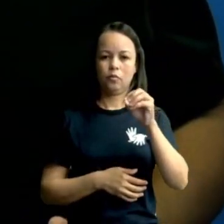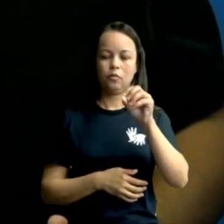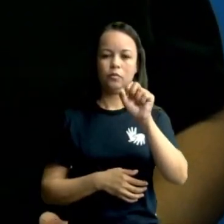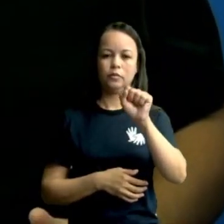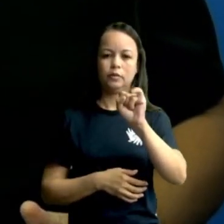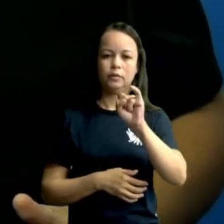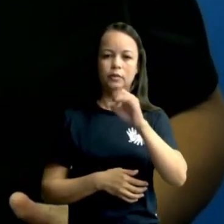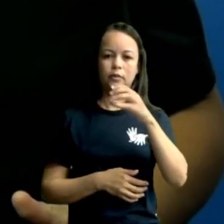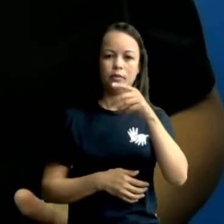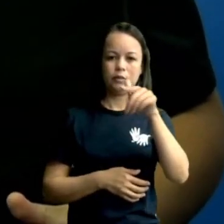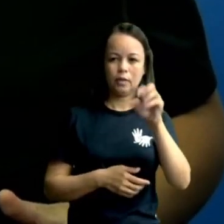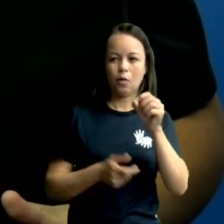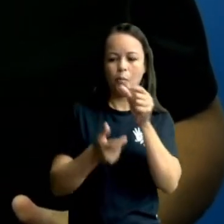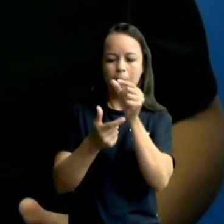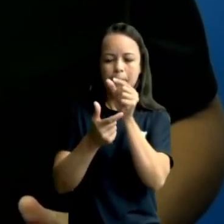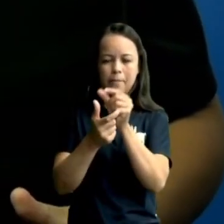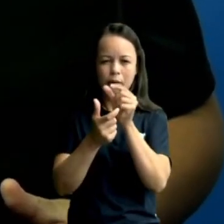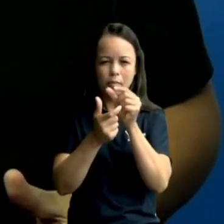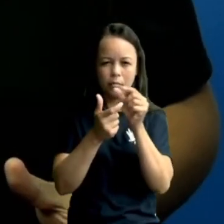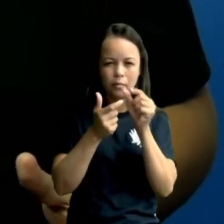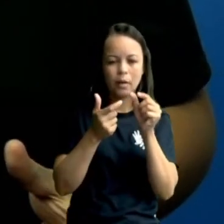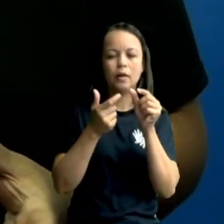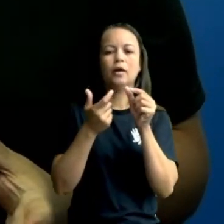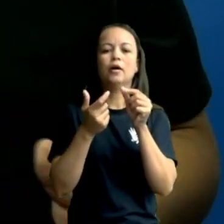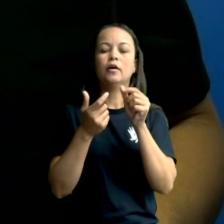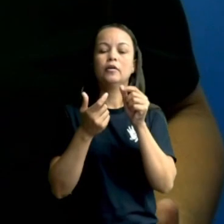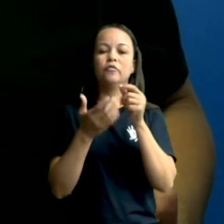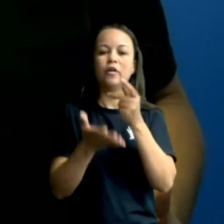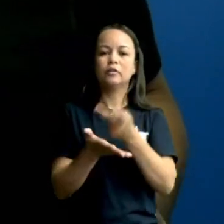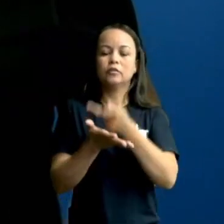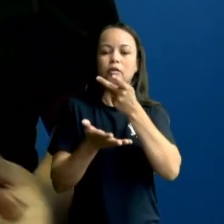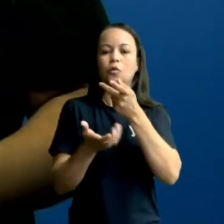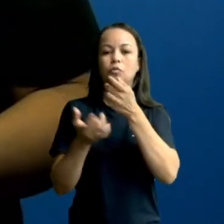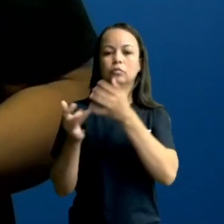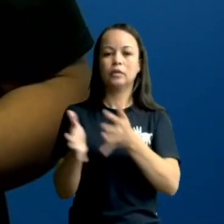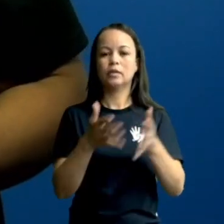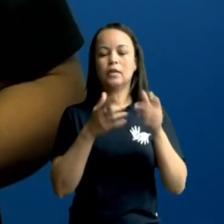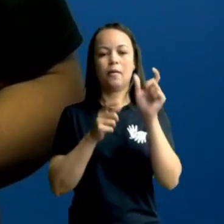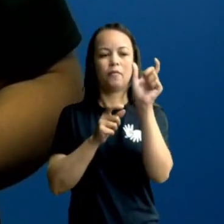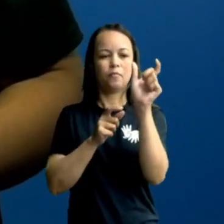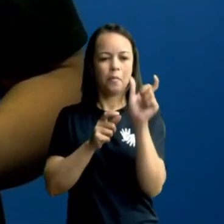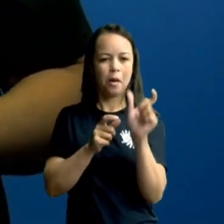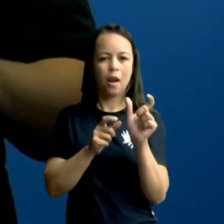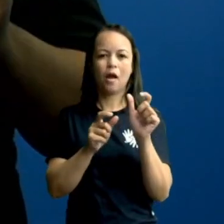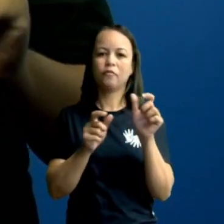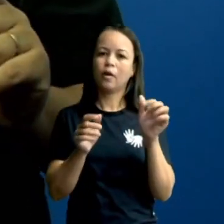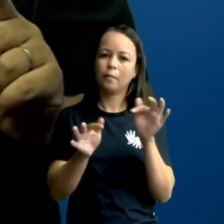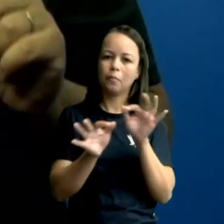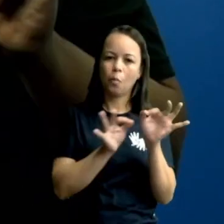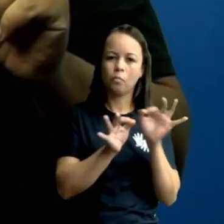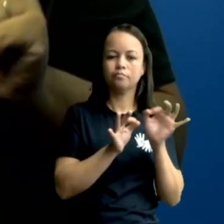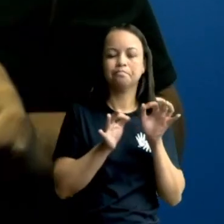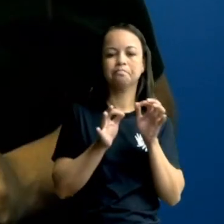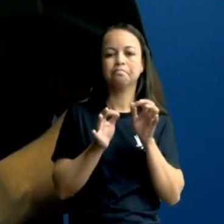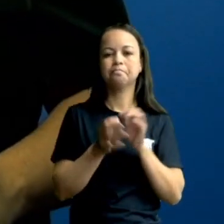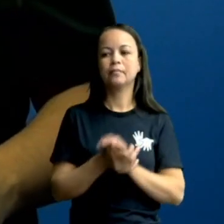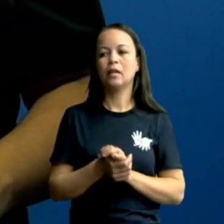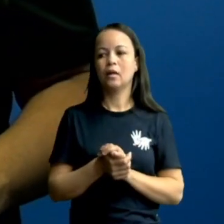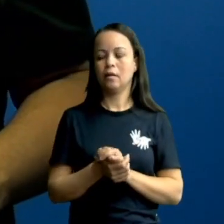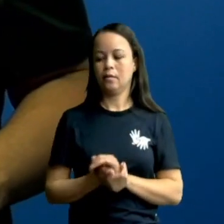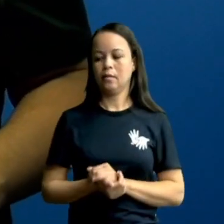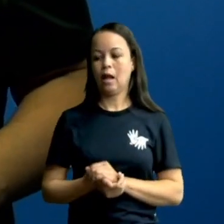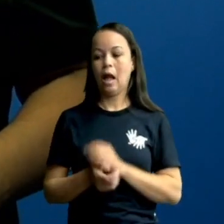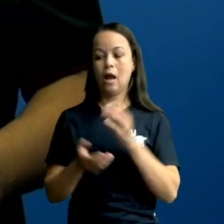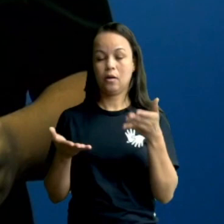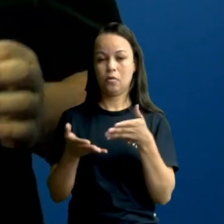mesma que faz o fenômeno da formação de palavras, né? Vamos aprender agora sobre